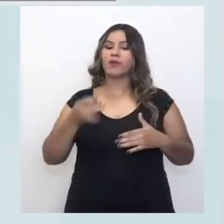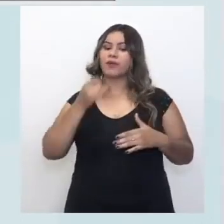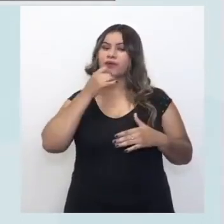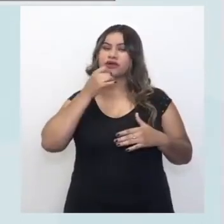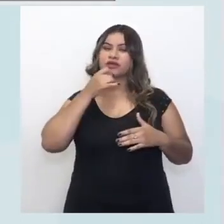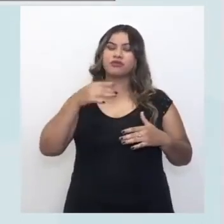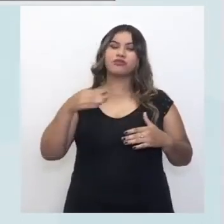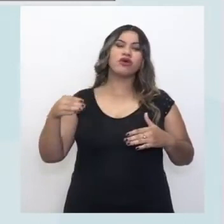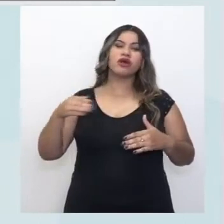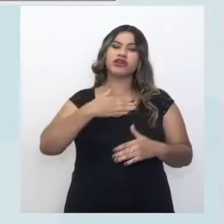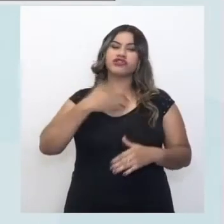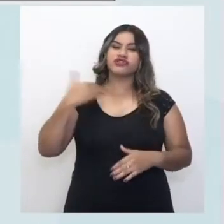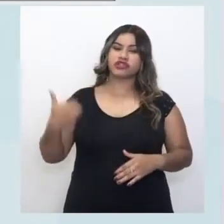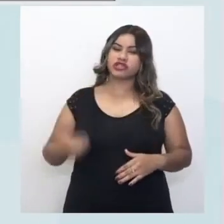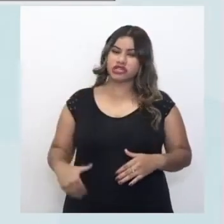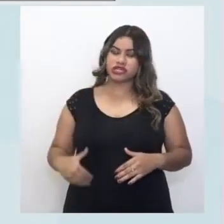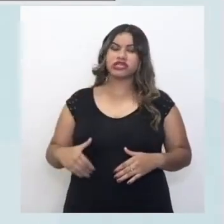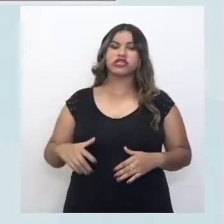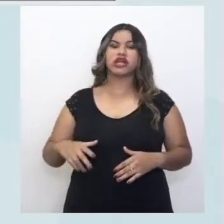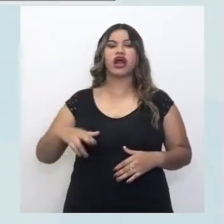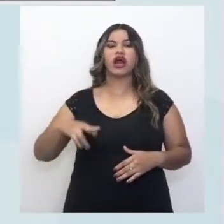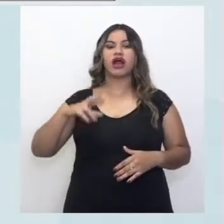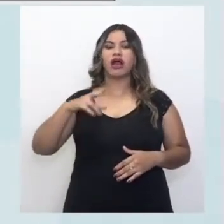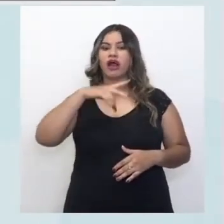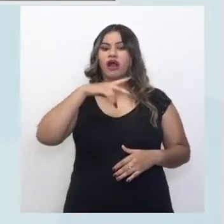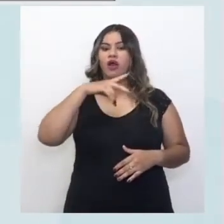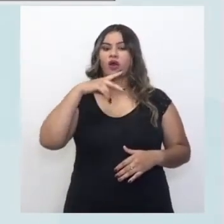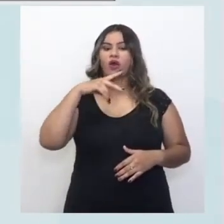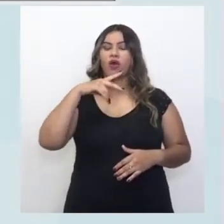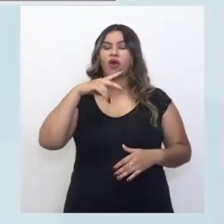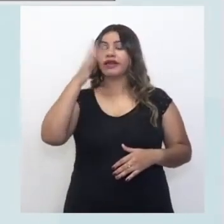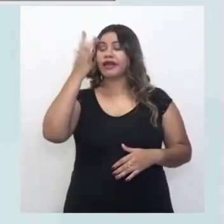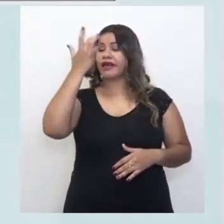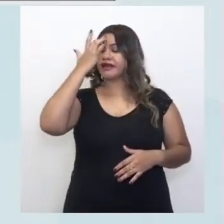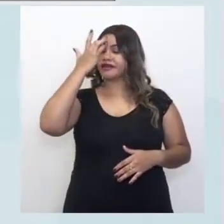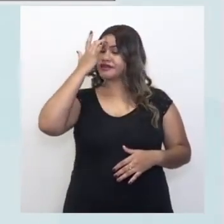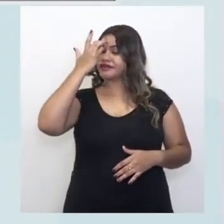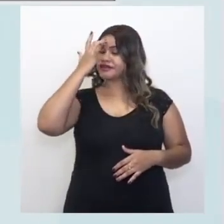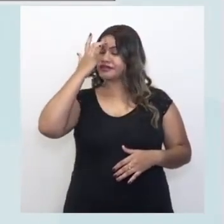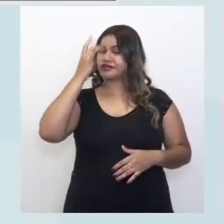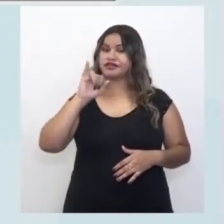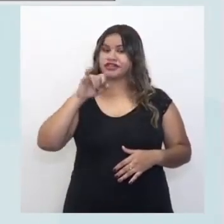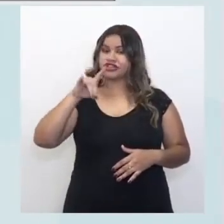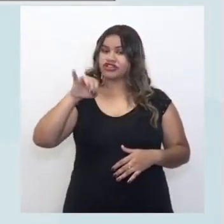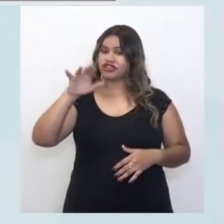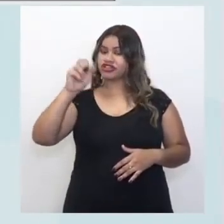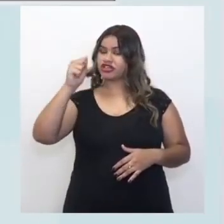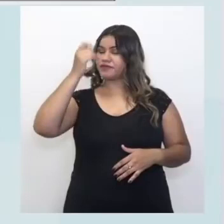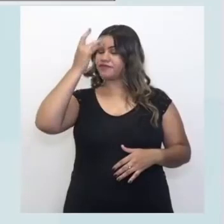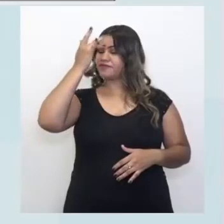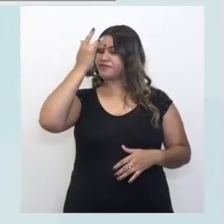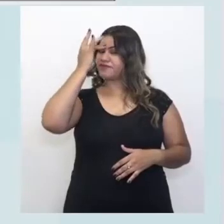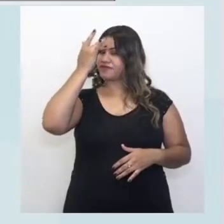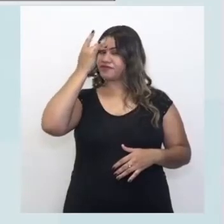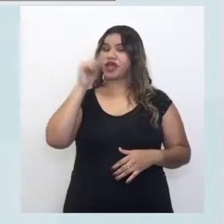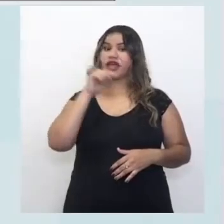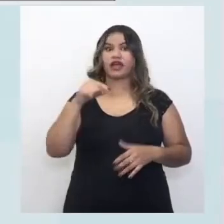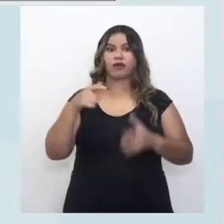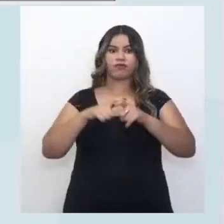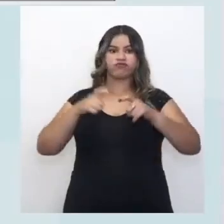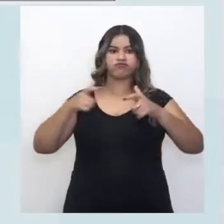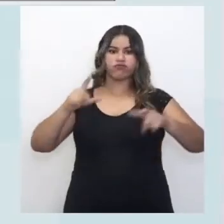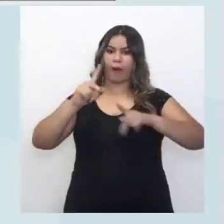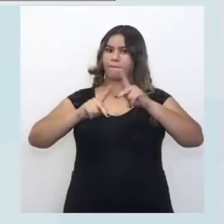China e a Rússia, a China e a Índia, que tem aí uma relação ainda de uma expectativa de